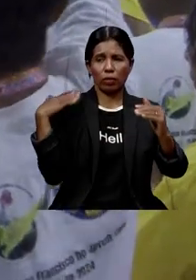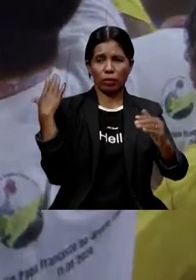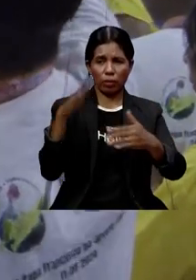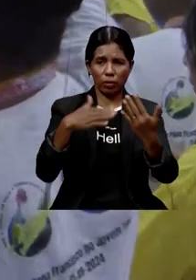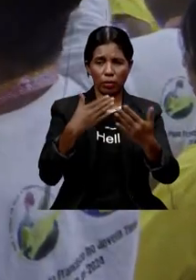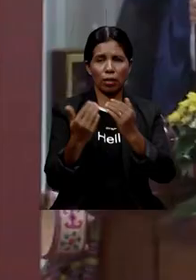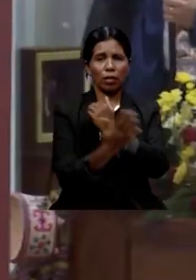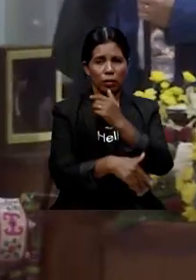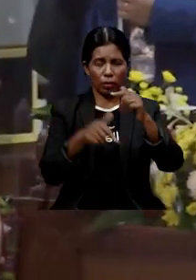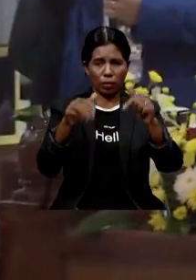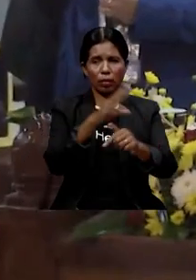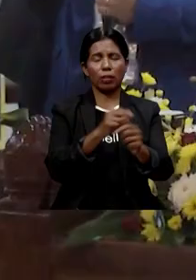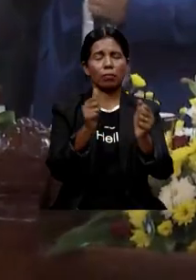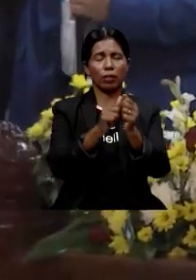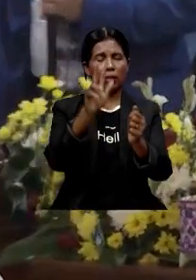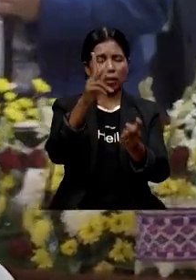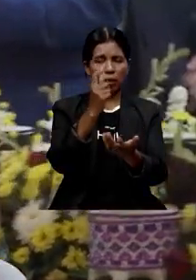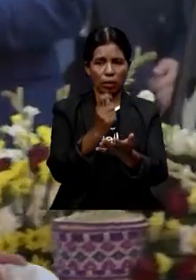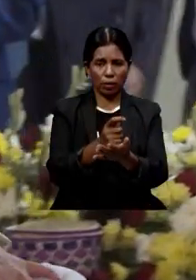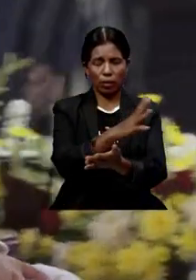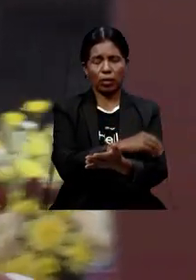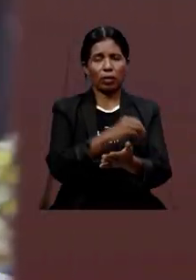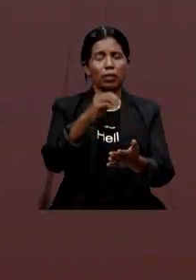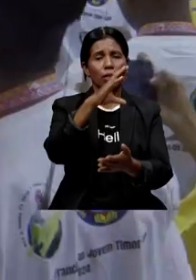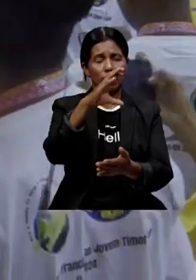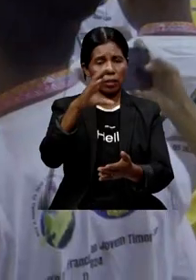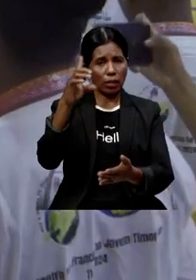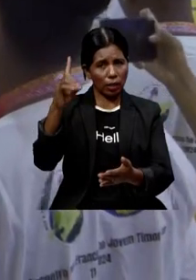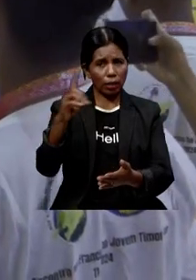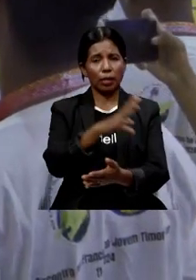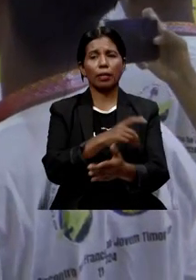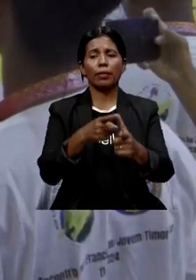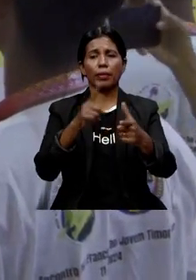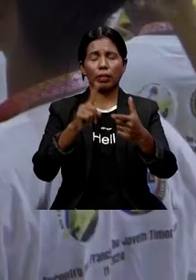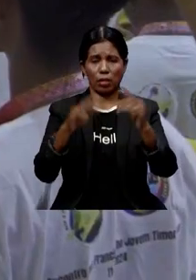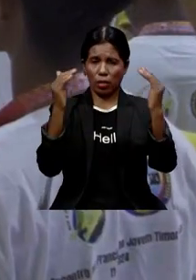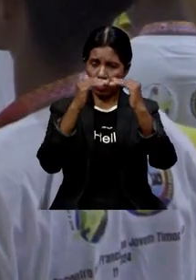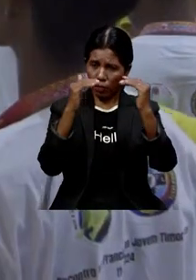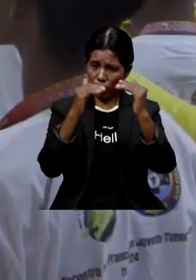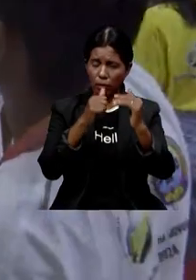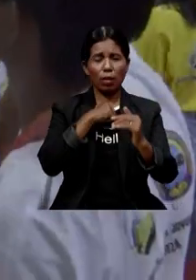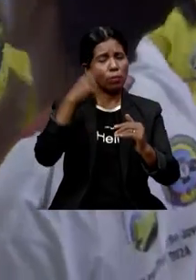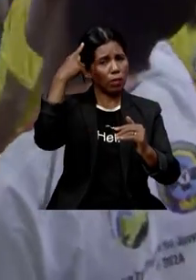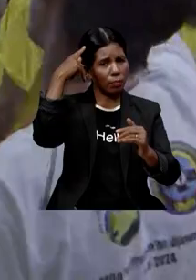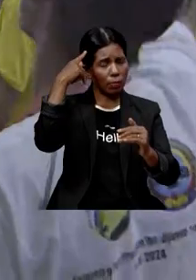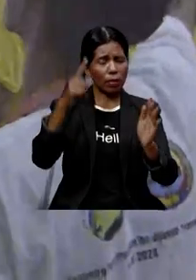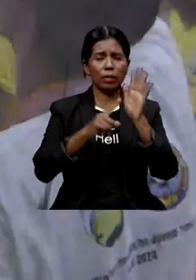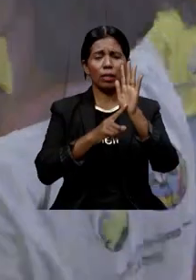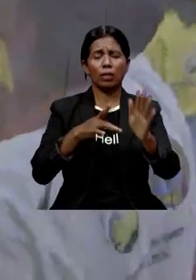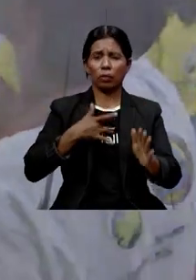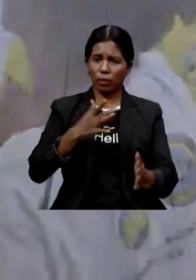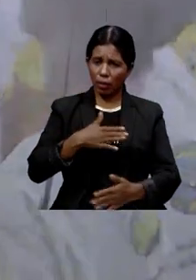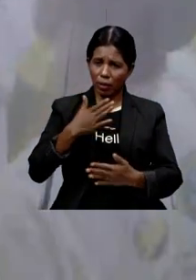e a railaran reuntolo recém e a centro convenção Díli e a nebe durante encontro, Papa expressa nesse sentimento que